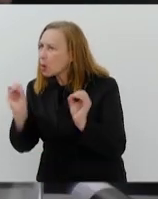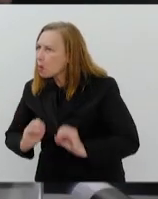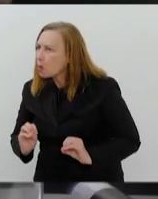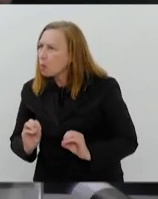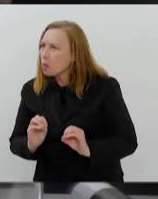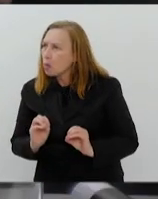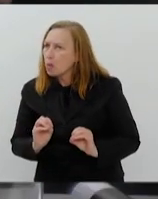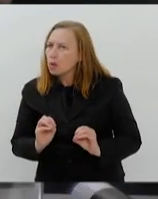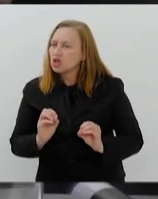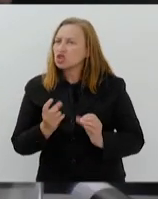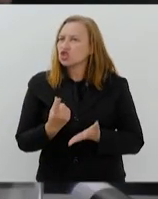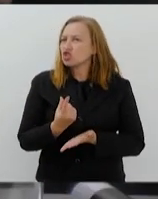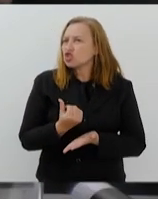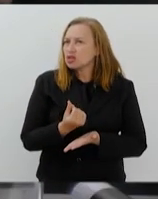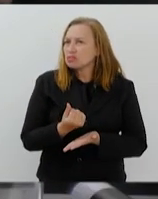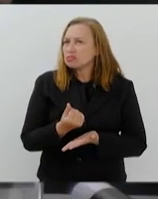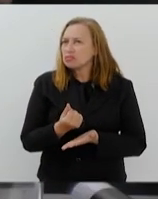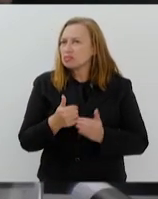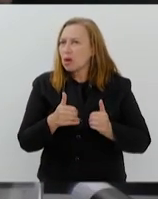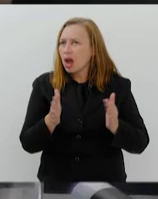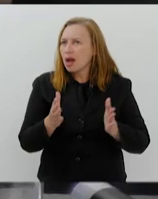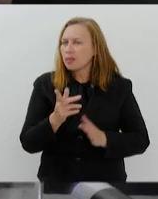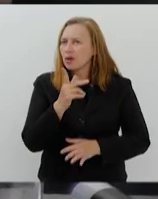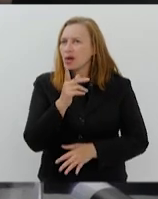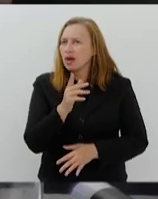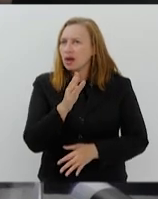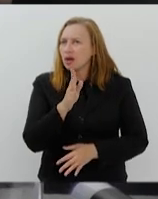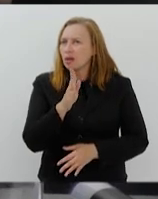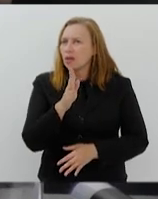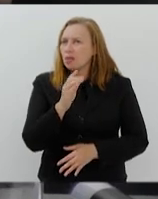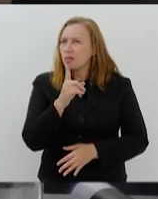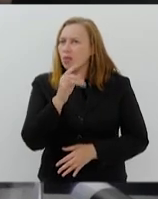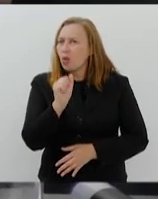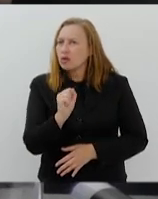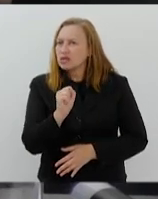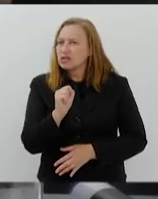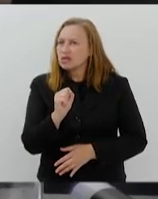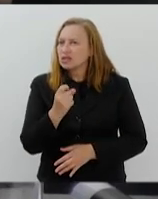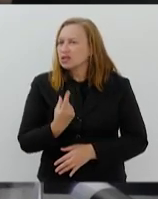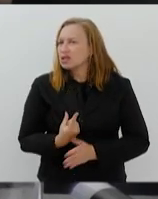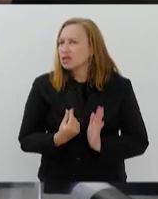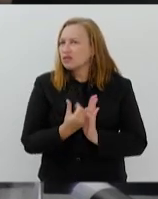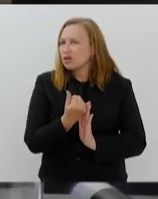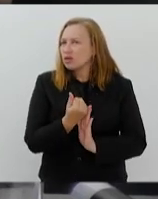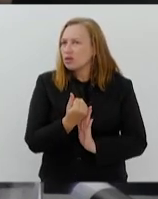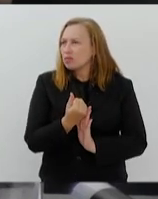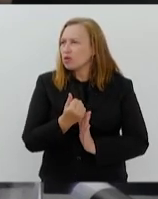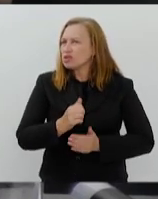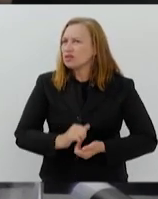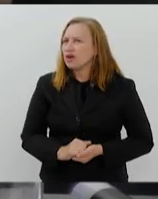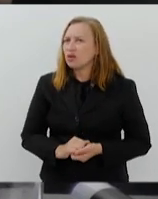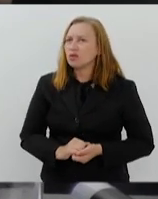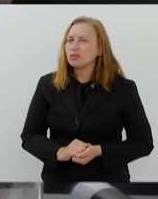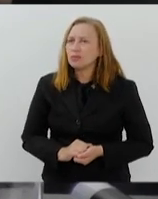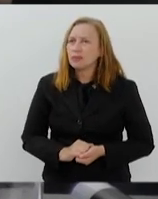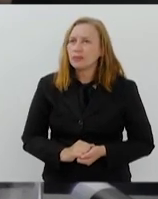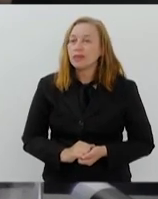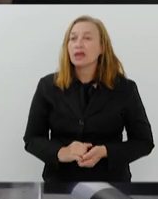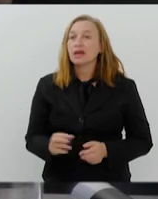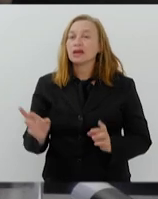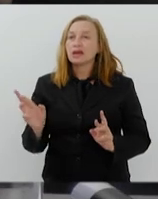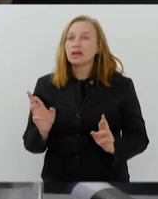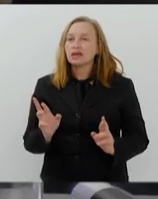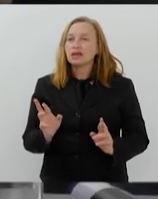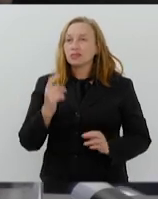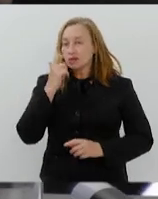de abrir o capital ela vai abrir o capital na Bolsa de Valores tem algum tem previsão de algum Patrocínio não isso é uma questão da gestão da